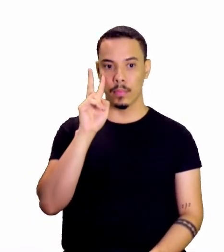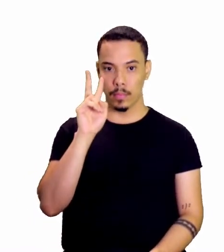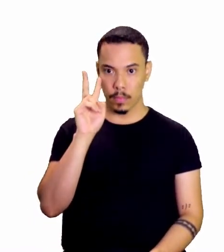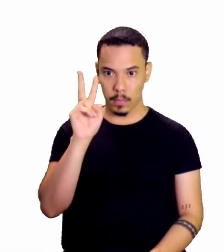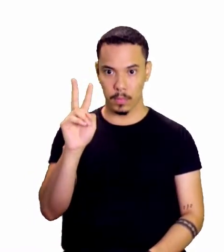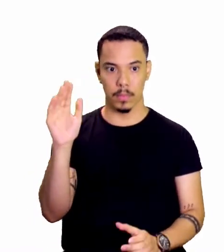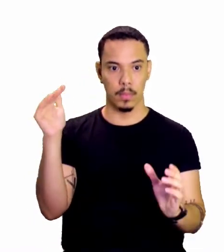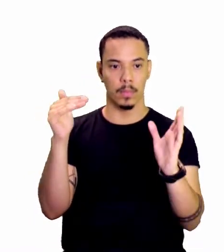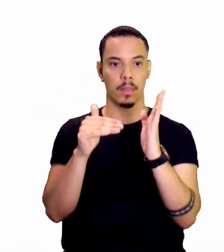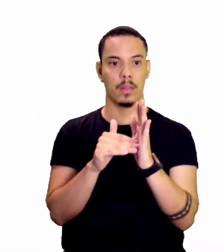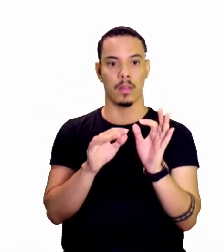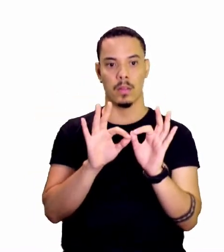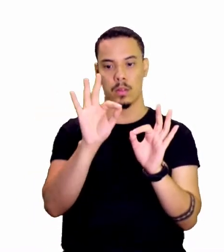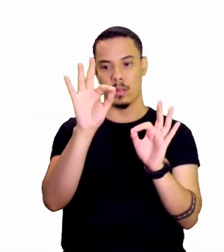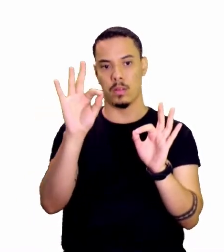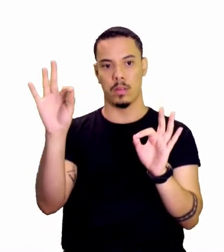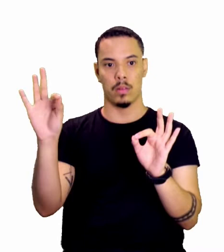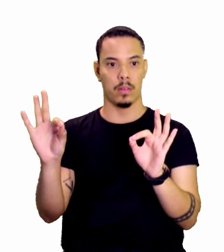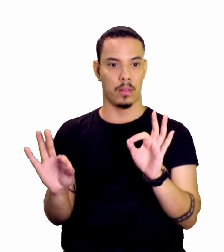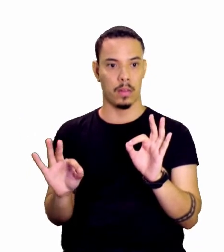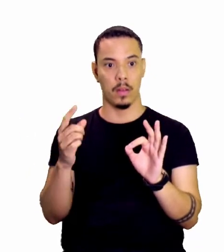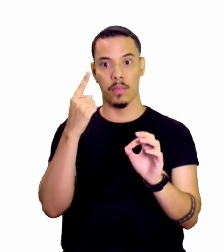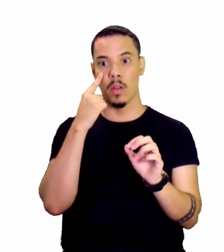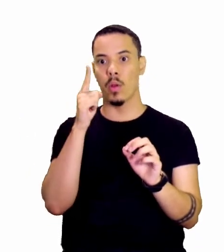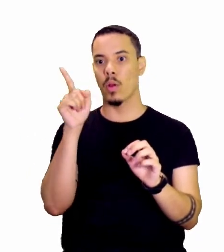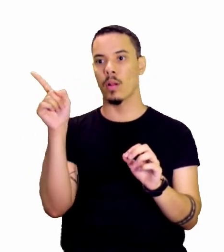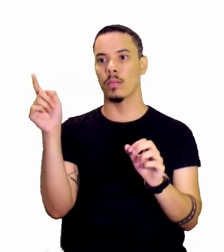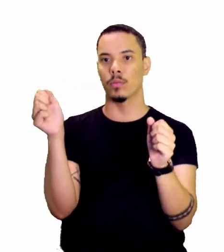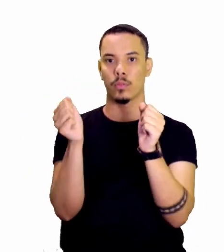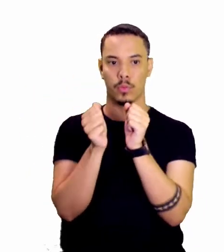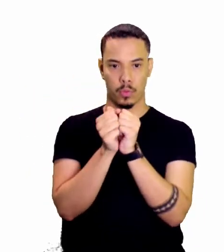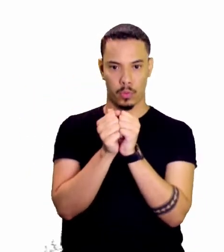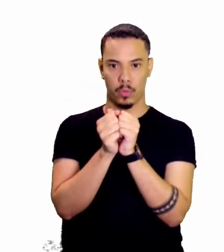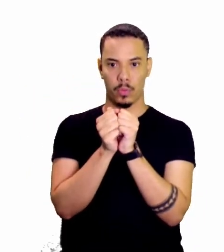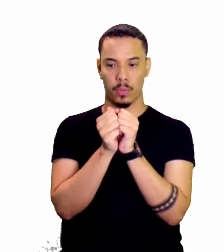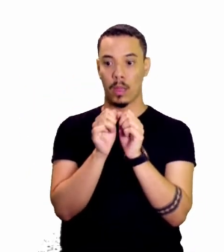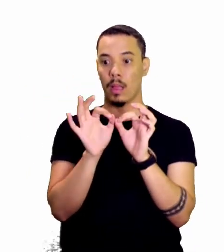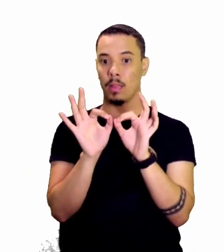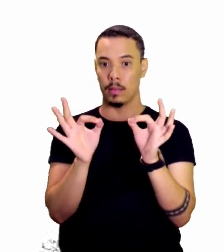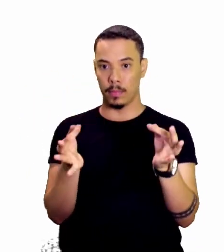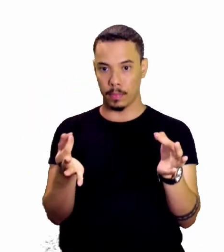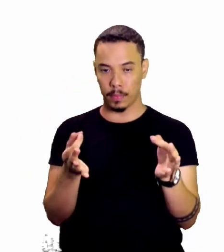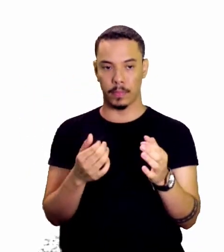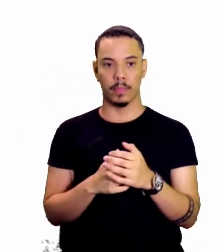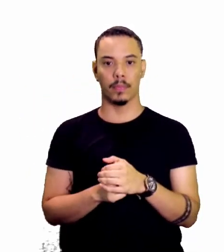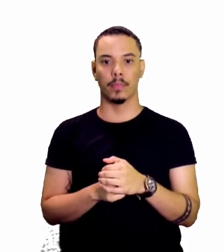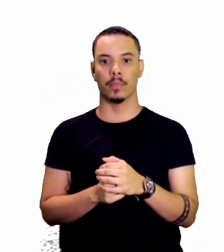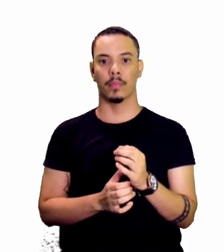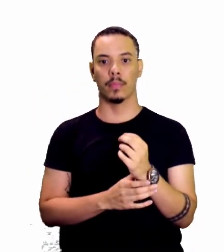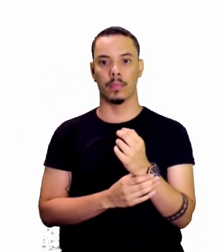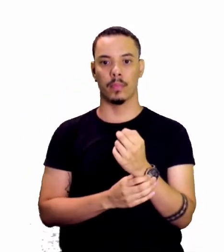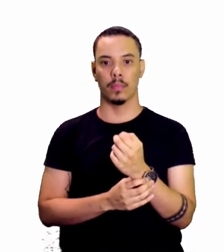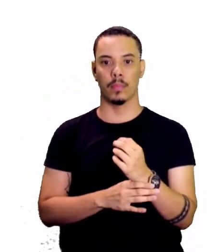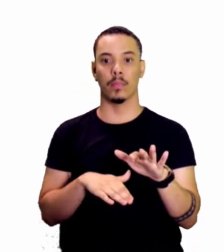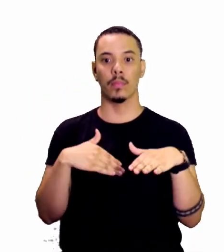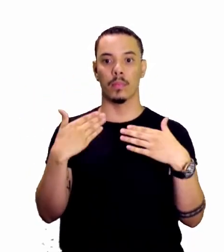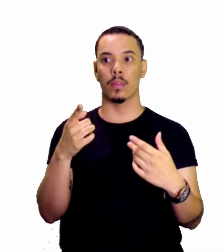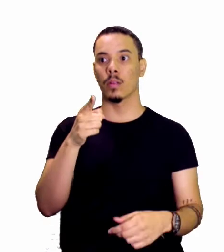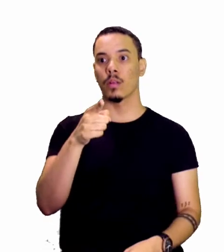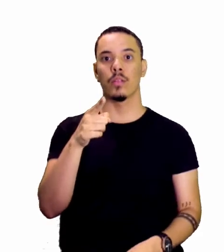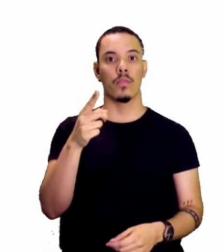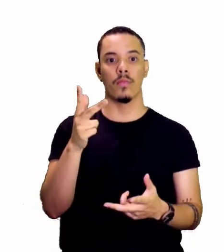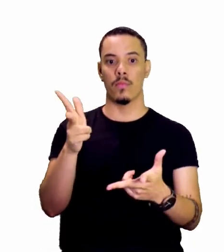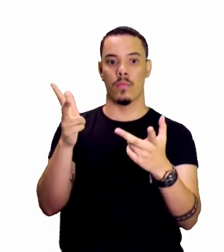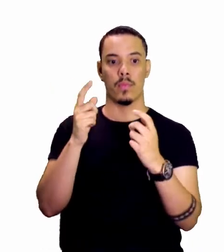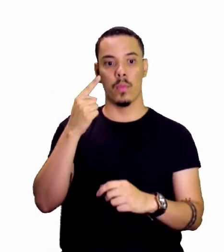em direção ao gráfico aqui pronto aí olha para cá Olha aí bem simples isso né É só você